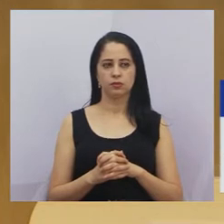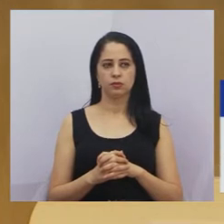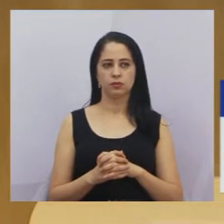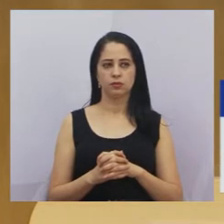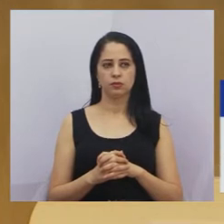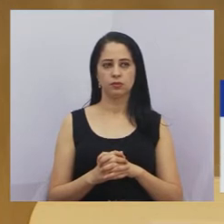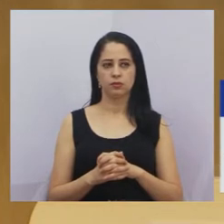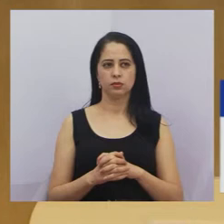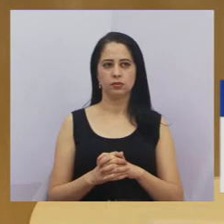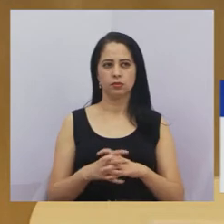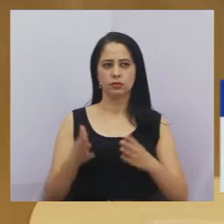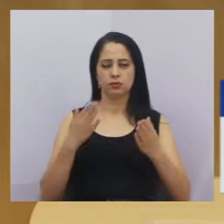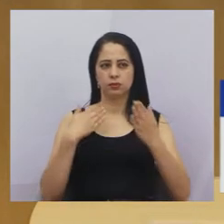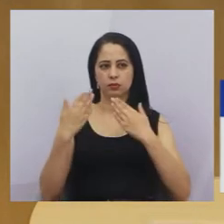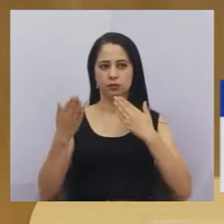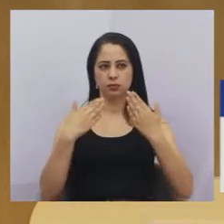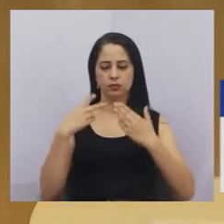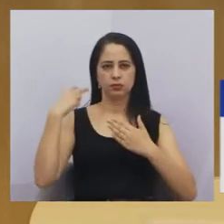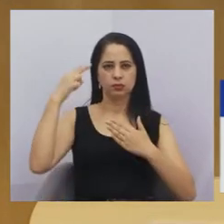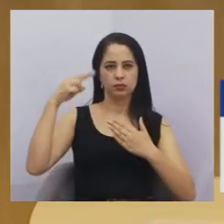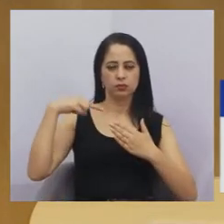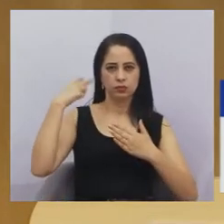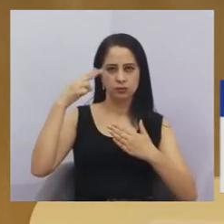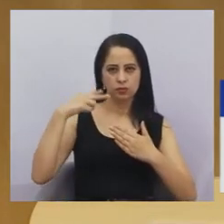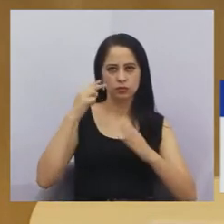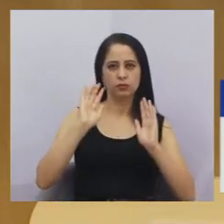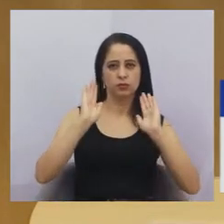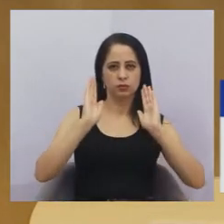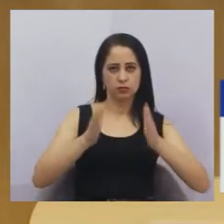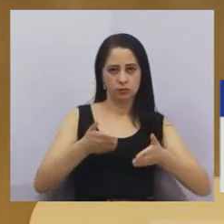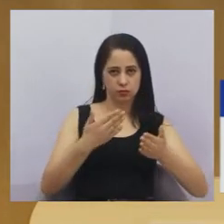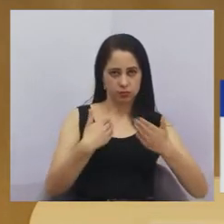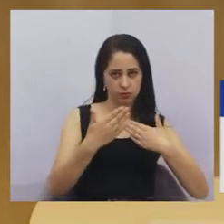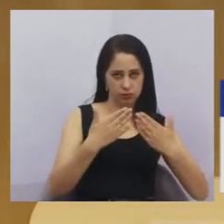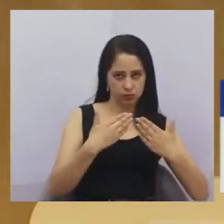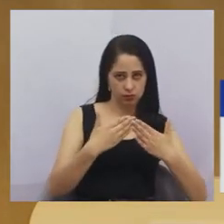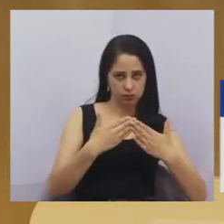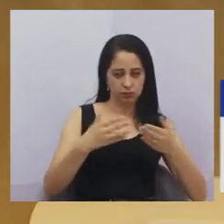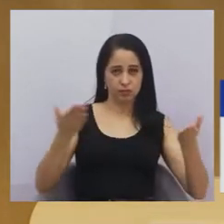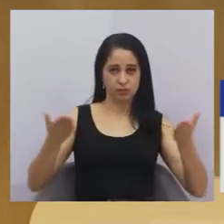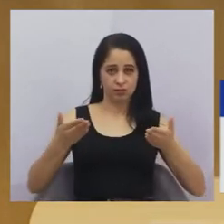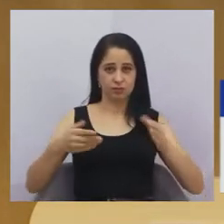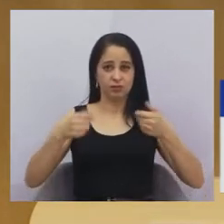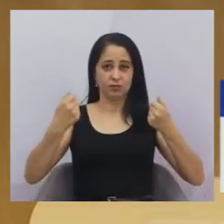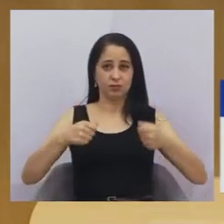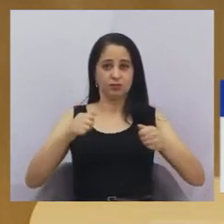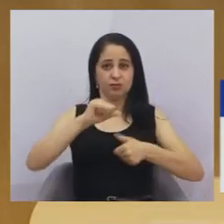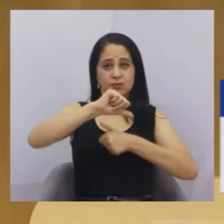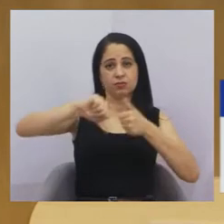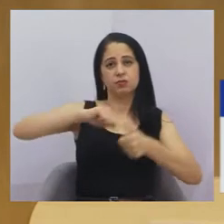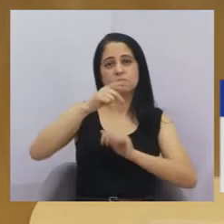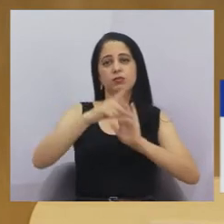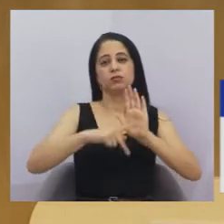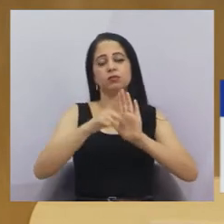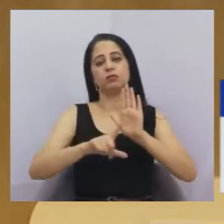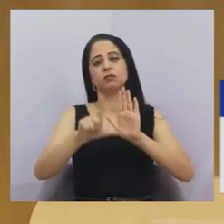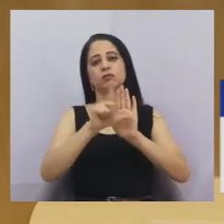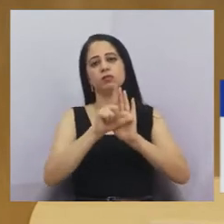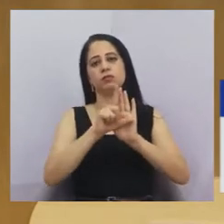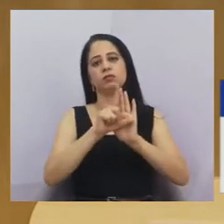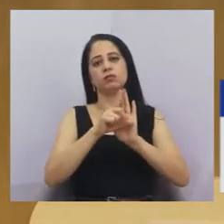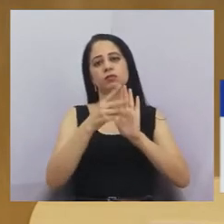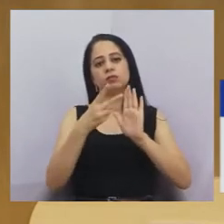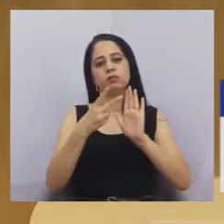Após conversa com os ilustres vereadores, observou-se a necessidade de alteração do projeto de lei número 15, de 10 de agosto